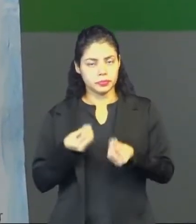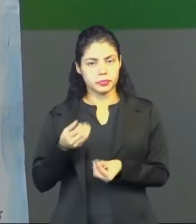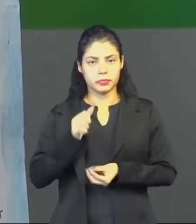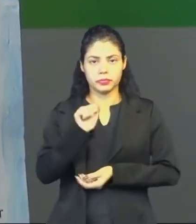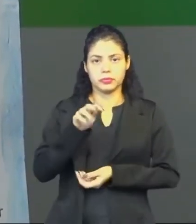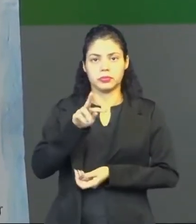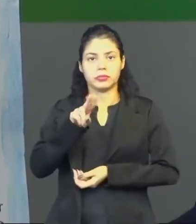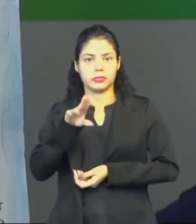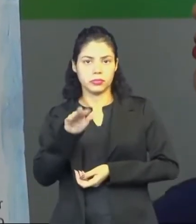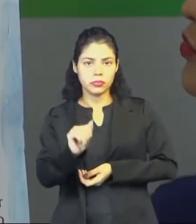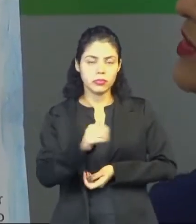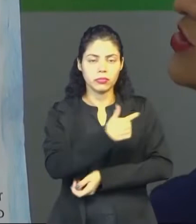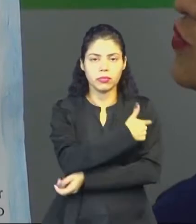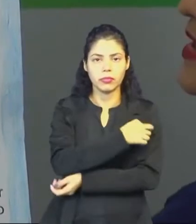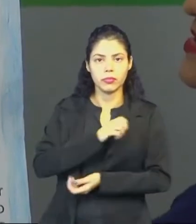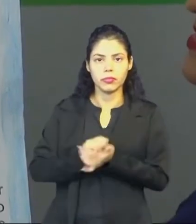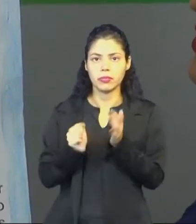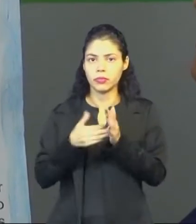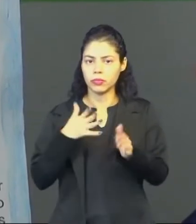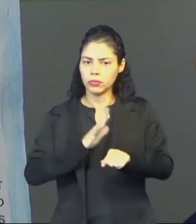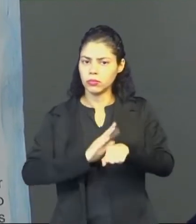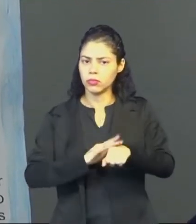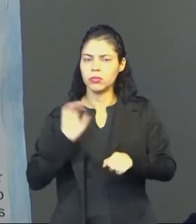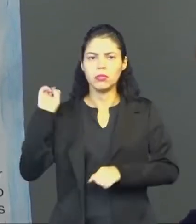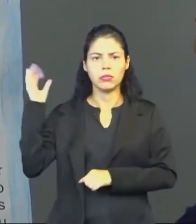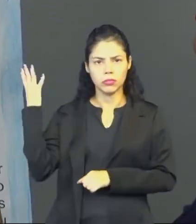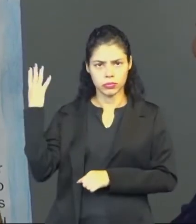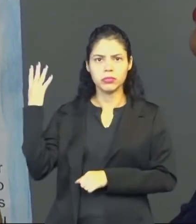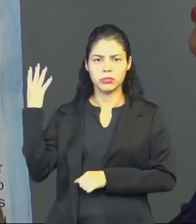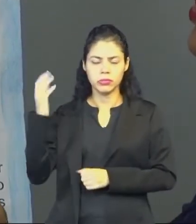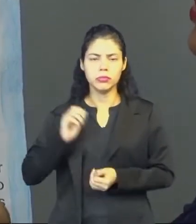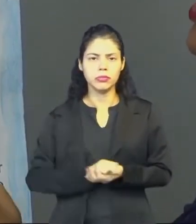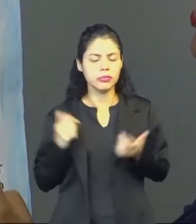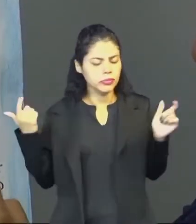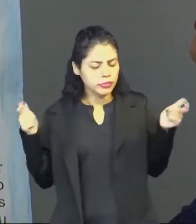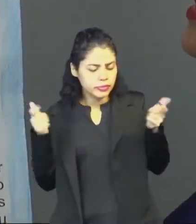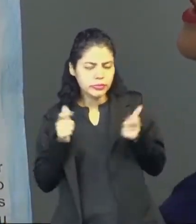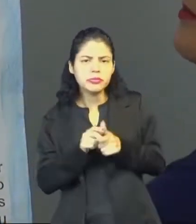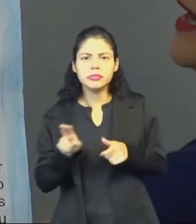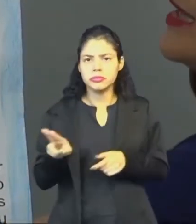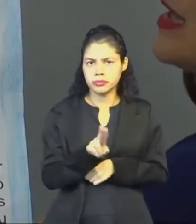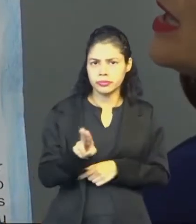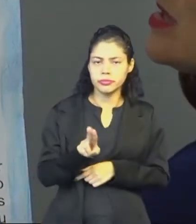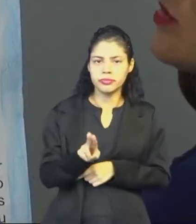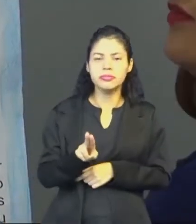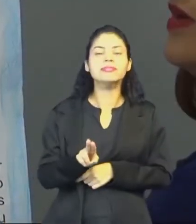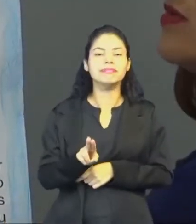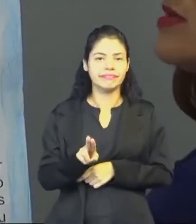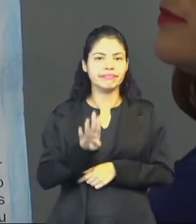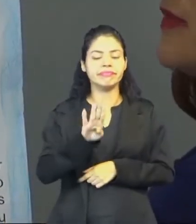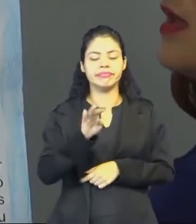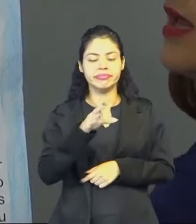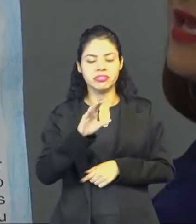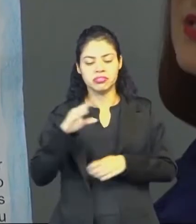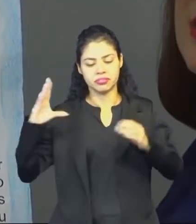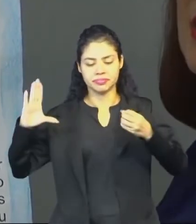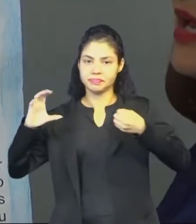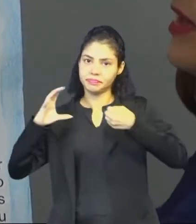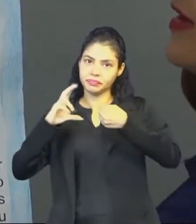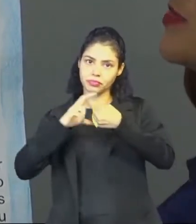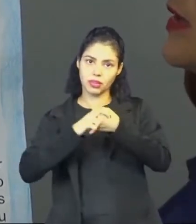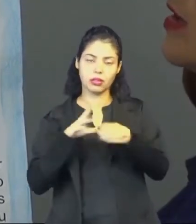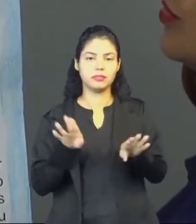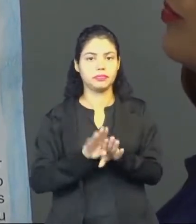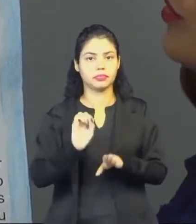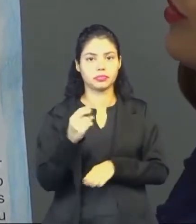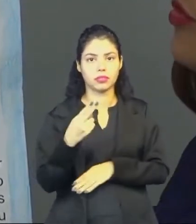vacinas? Muitas doenças são causadas por organismos minúsculos chamados bactérias ou vírus. E assim